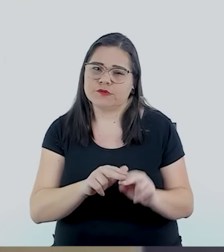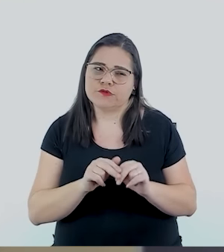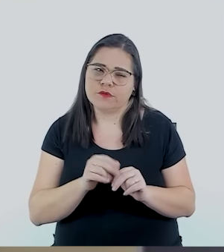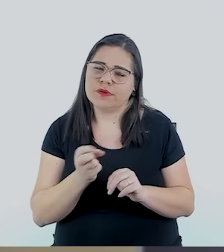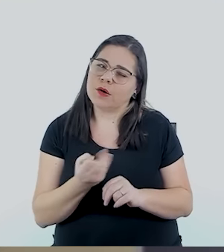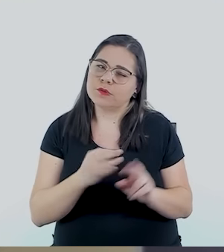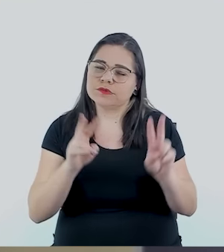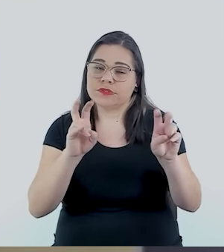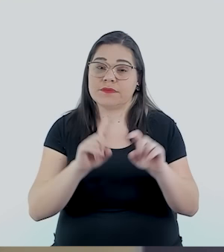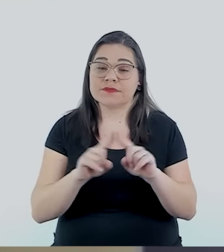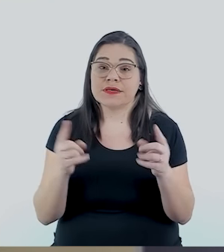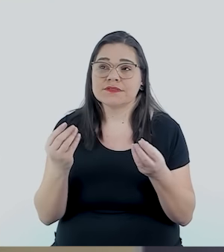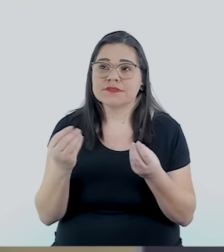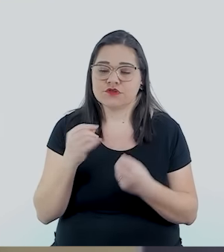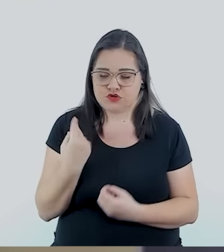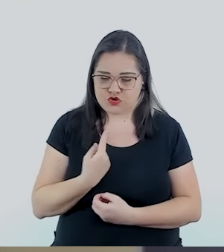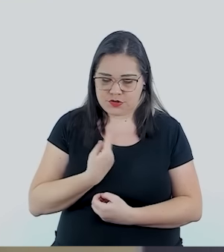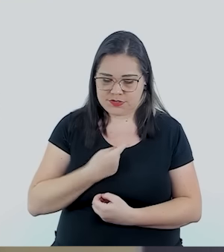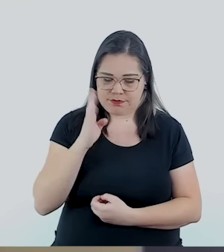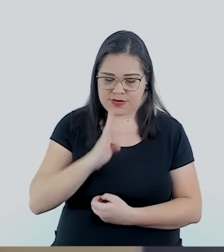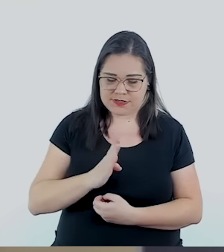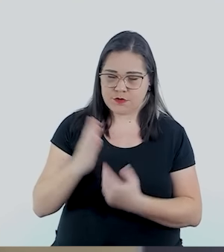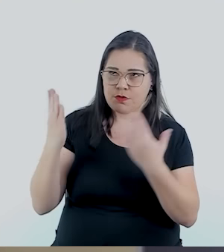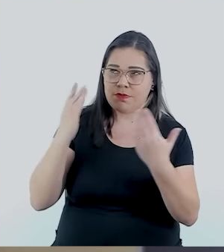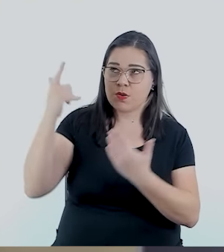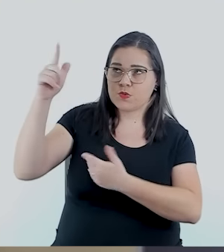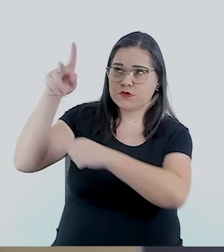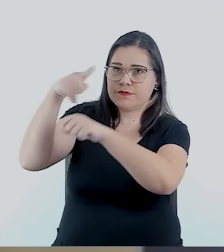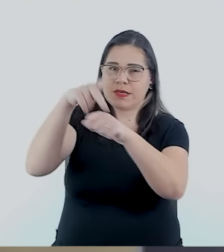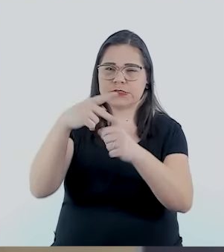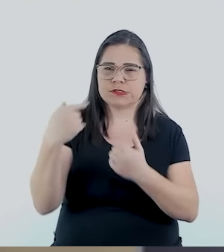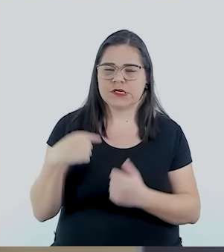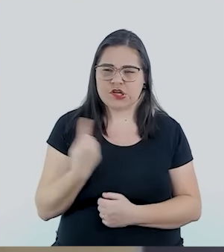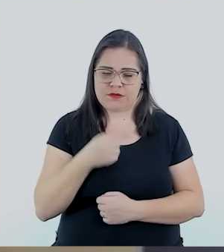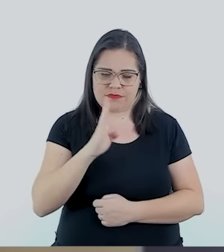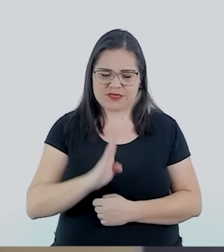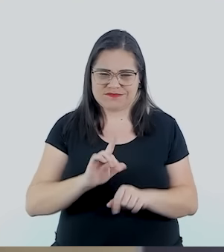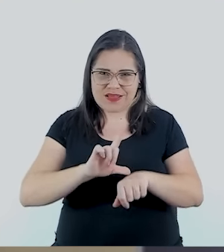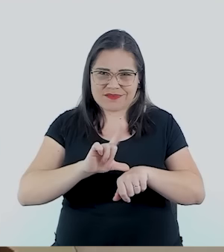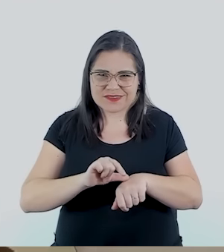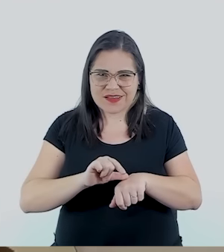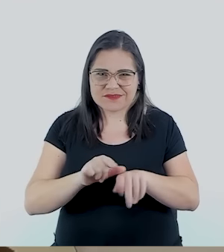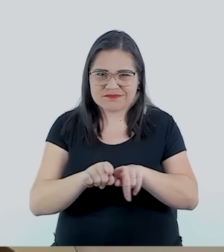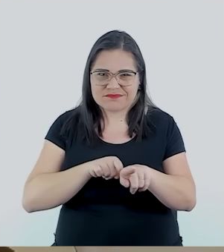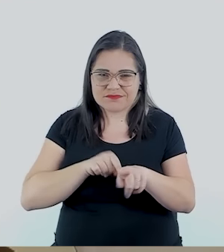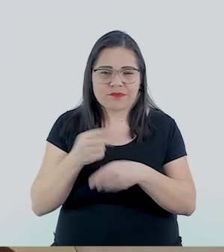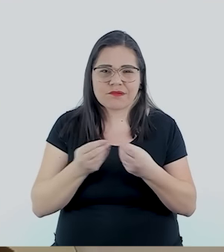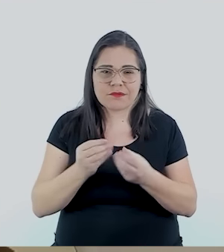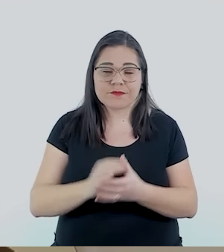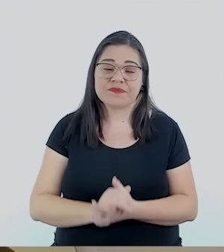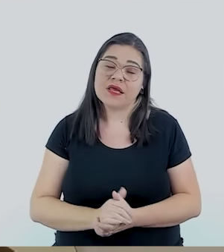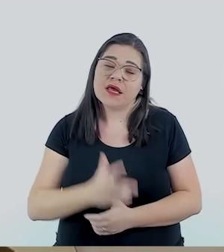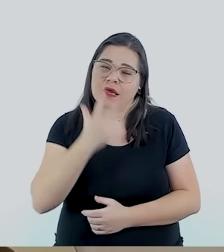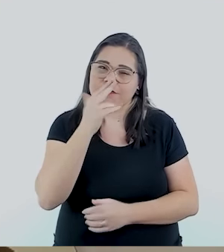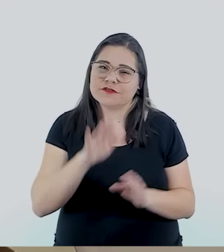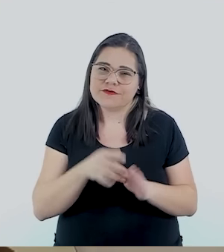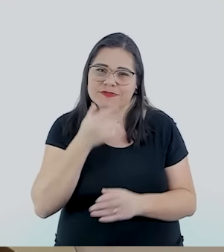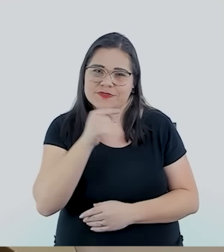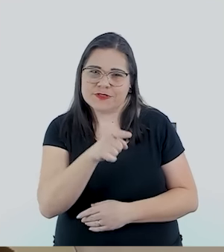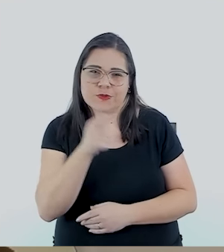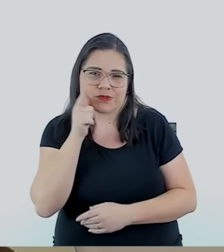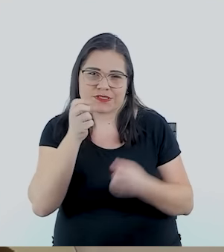Mas como que a gente tá comparado a gente tá muito atrasado a a acho que a questão acho que mor pode até falar melhor sobre isso mas assim